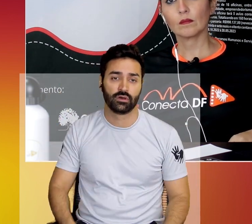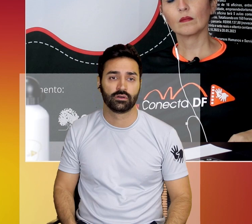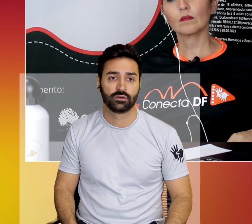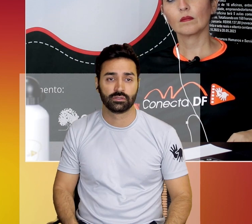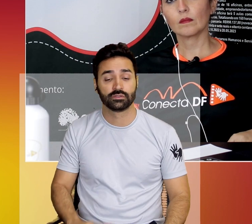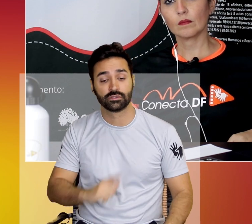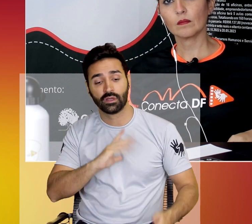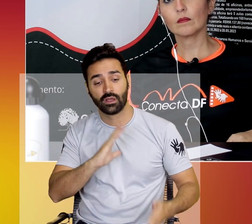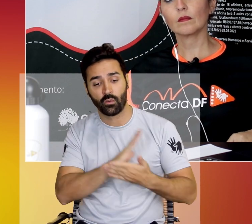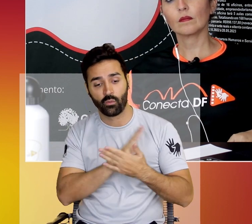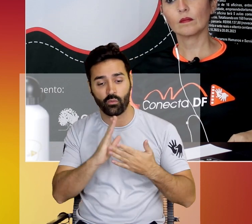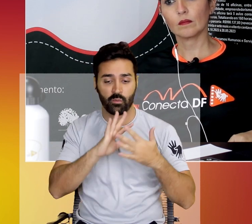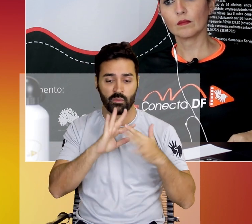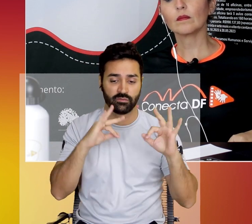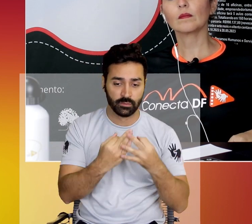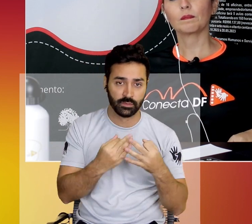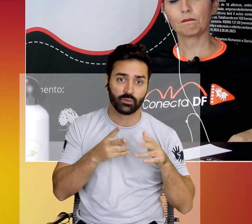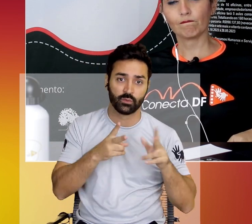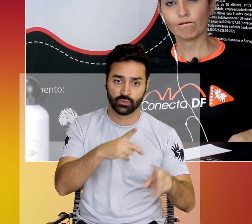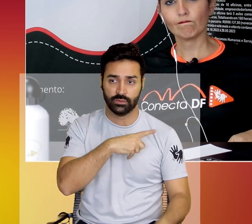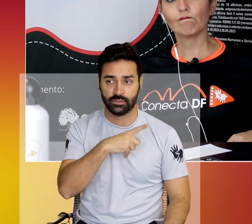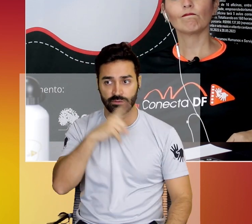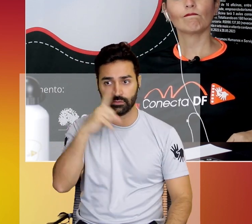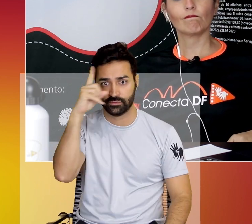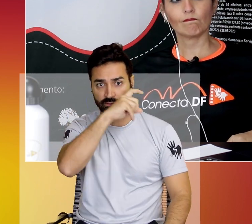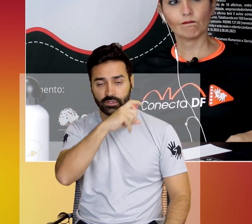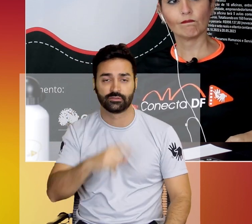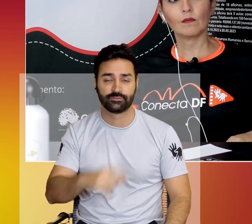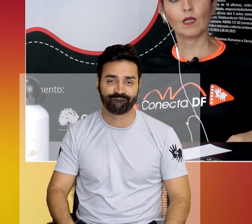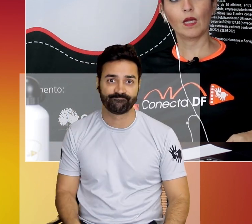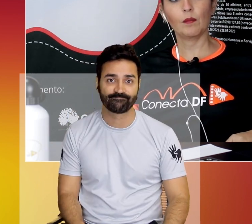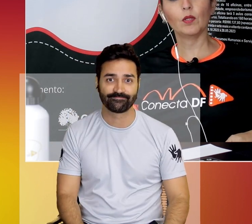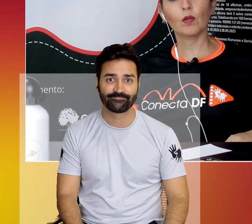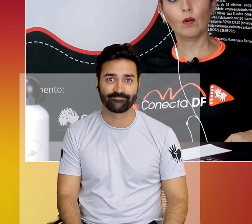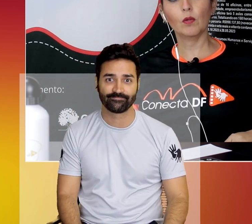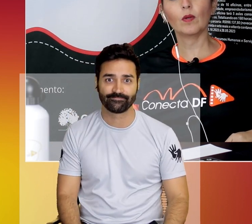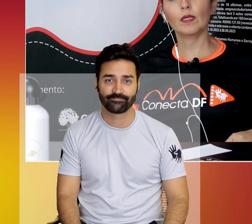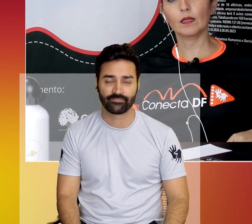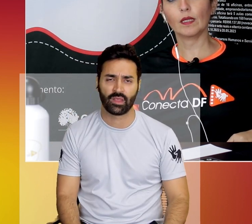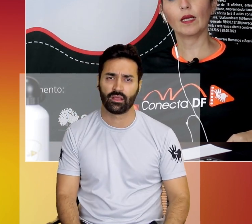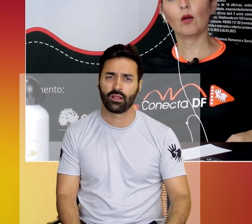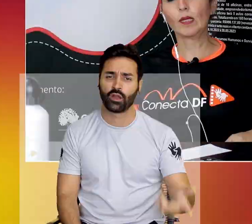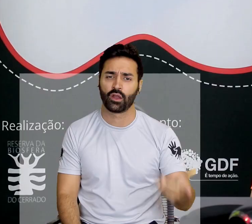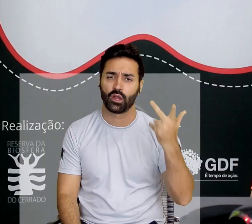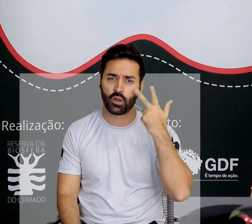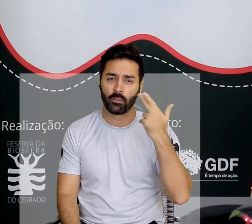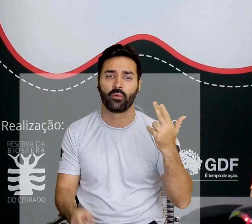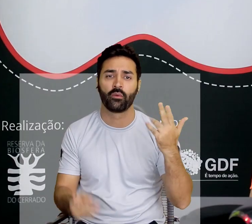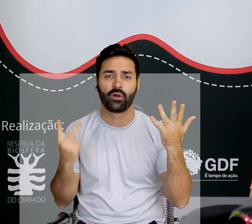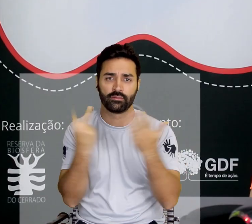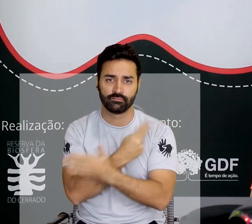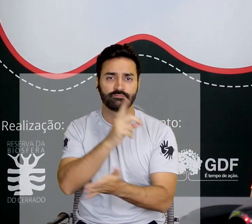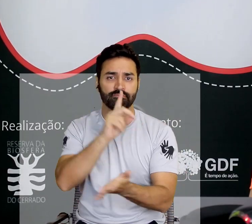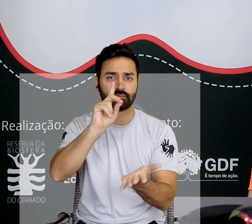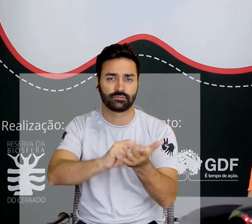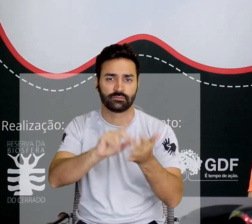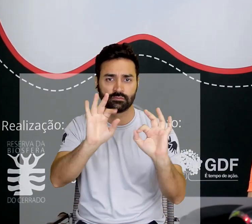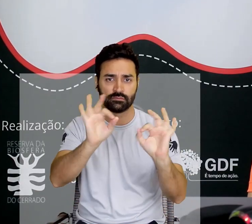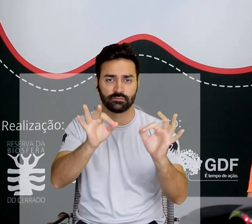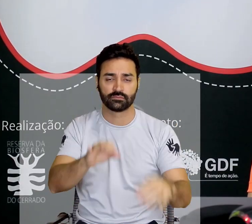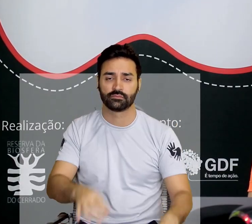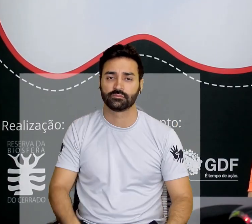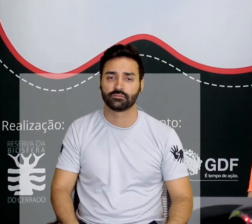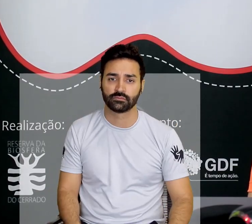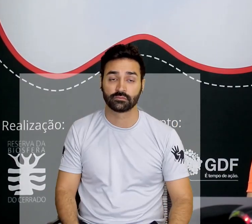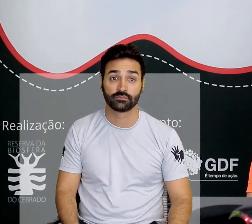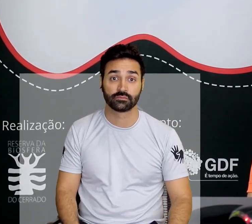famílias ainda têm, né? Com os filhos. É muito comum ainda, realmente. E a gente tem esses casos, que é